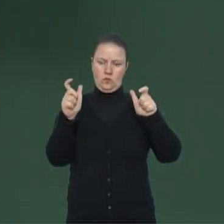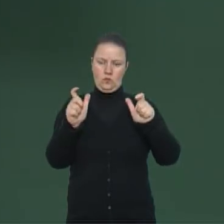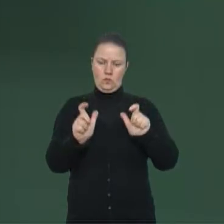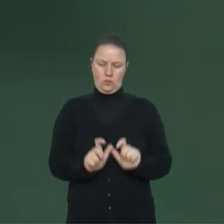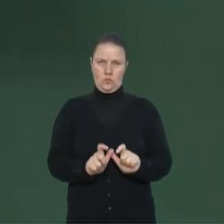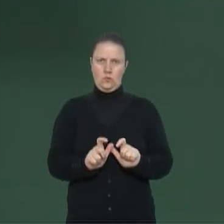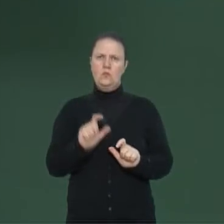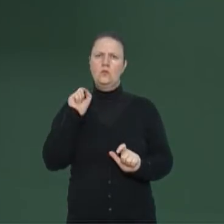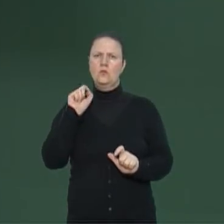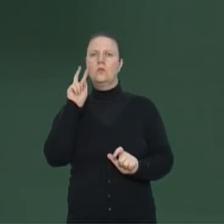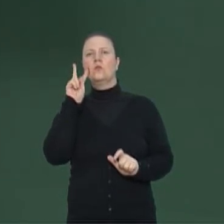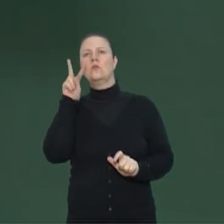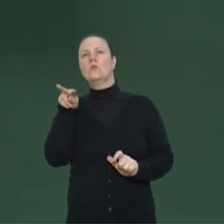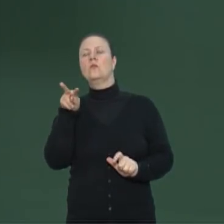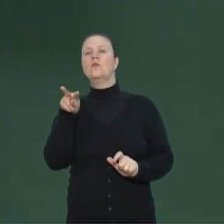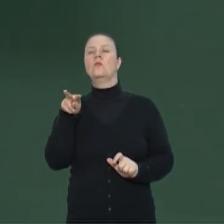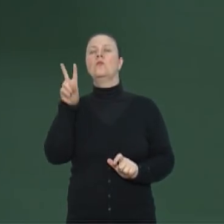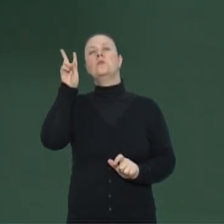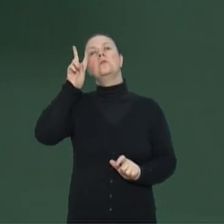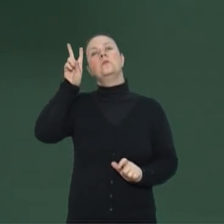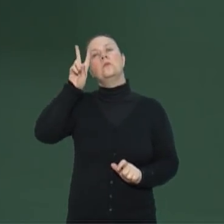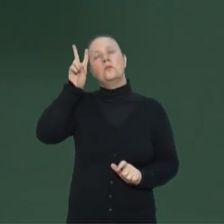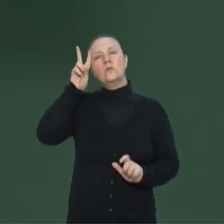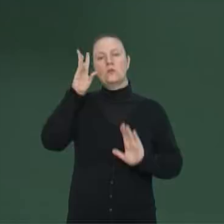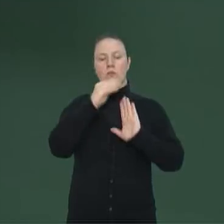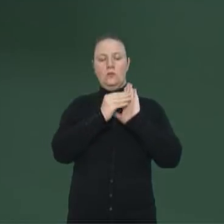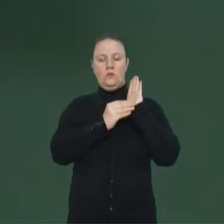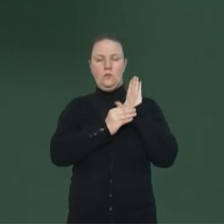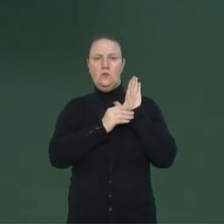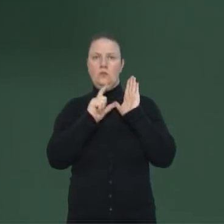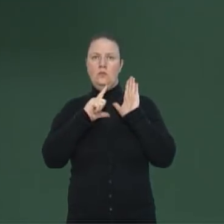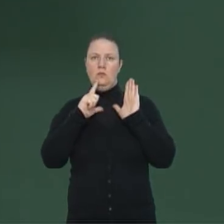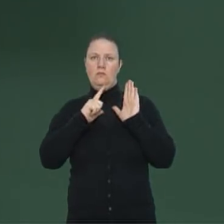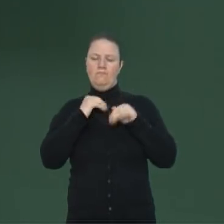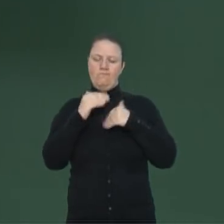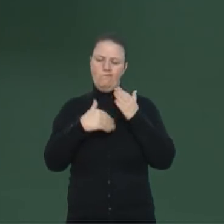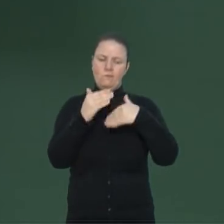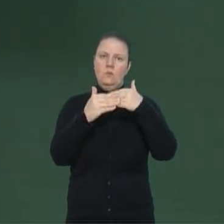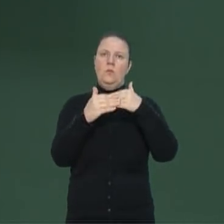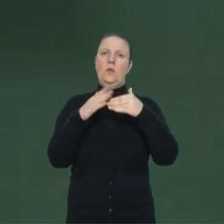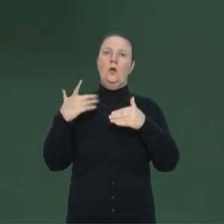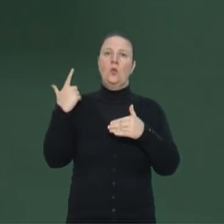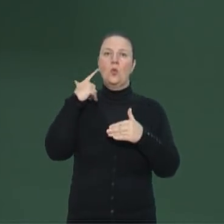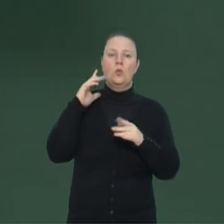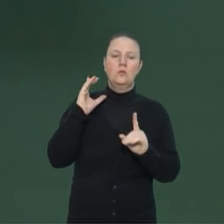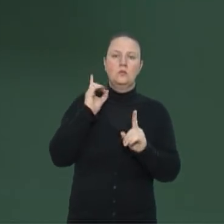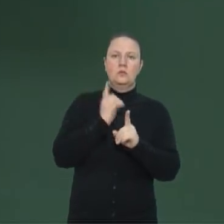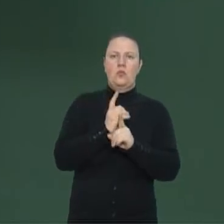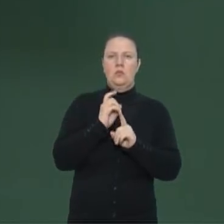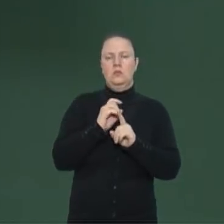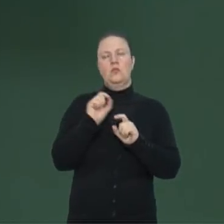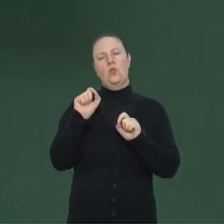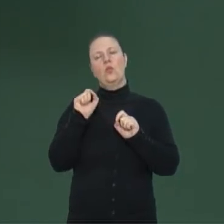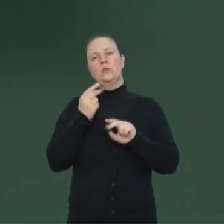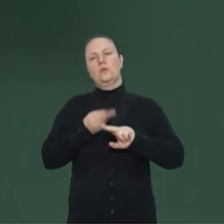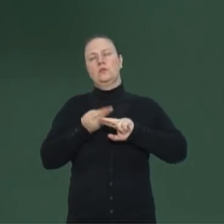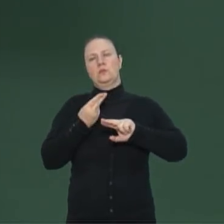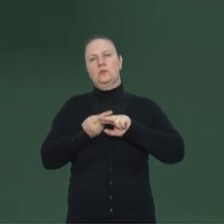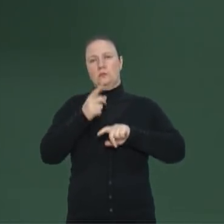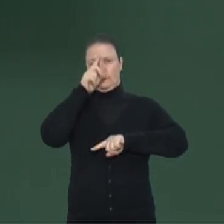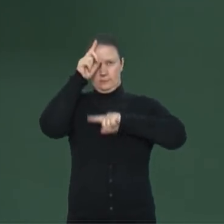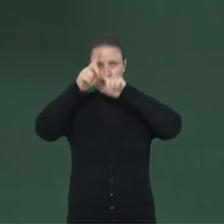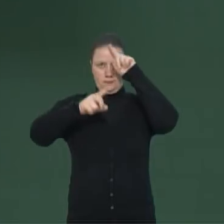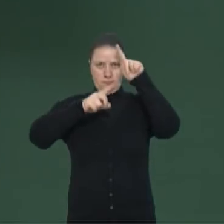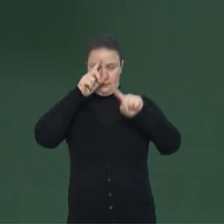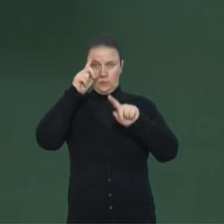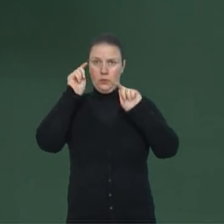com vocês, né? Se você lembrar lá, a gente fez várias manobras ali para chegar naquela fórmula, né? Eu vou usar aquela mesma ideia para